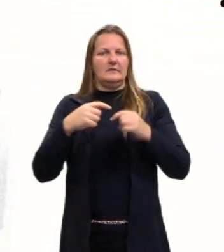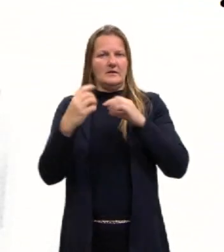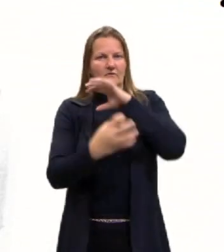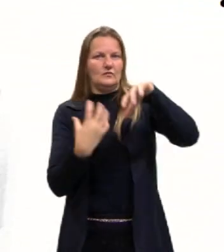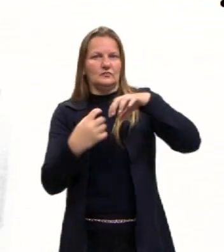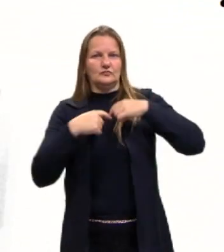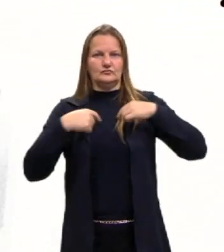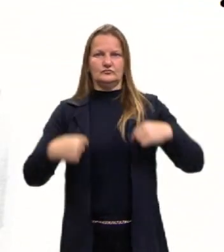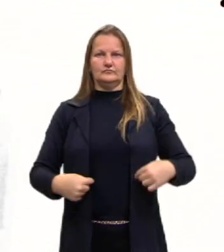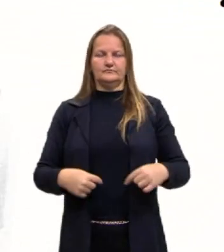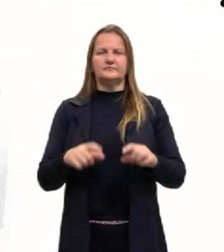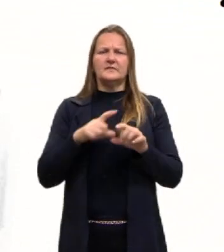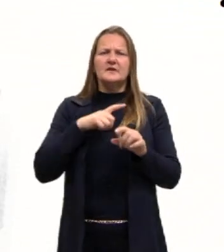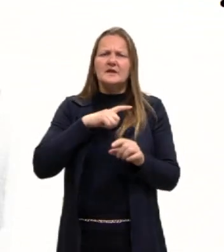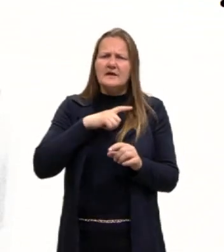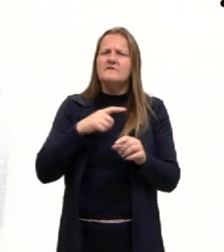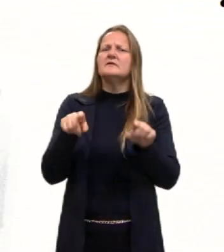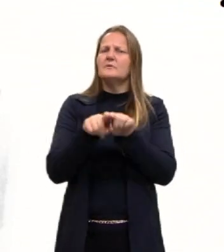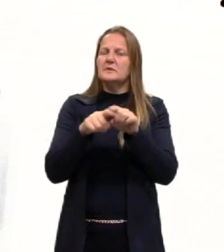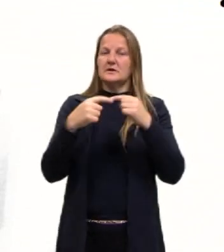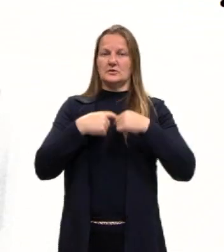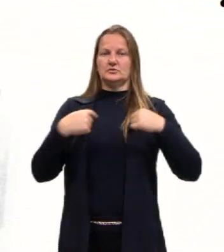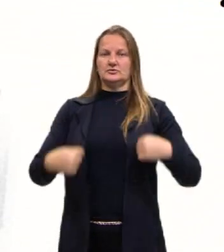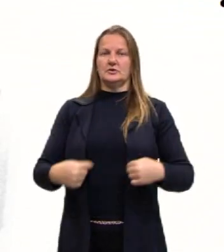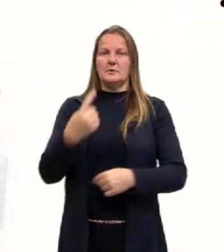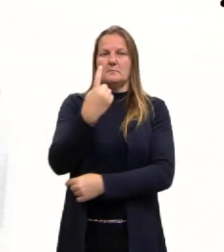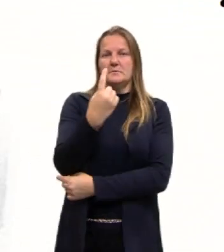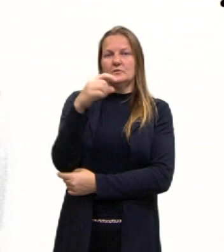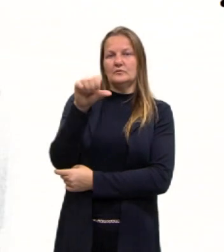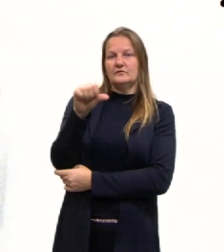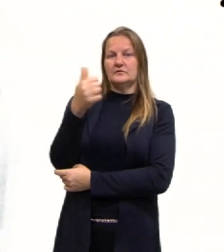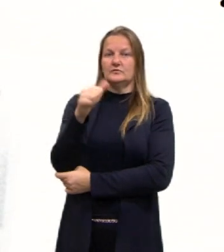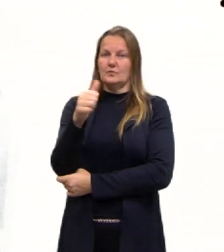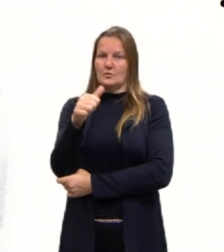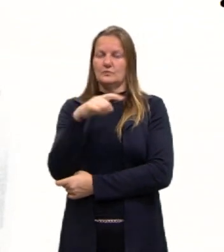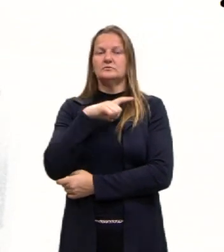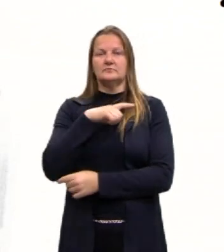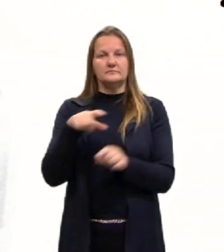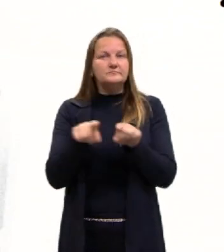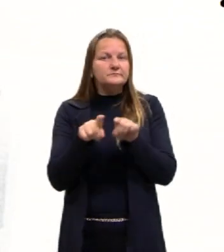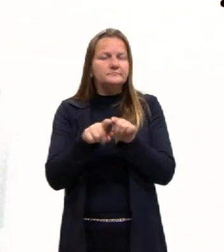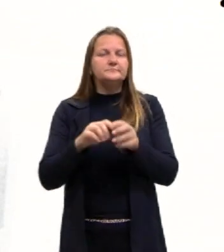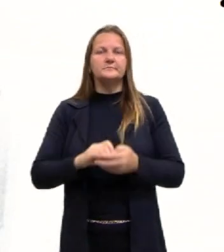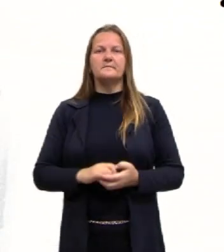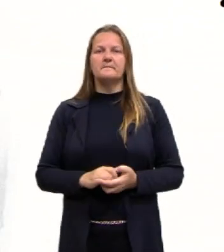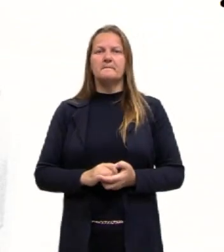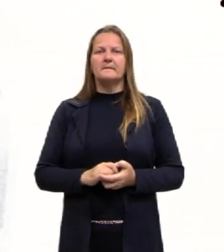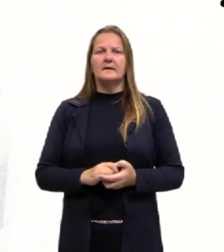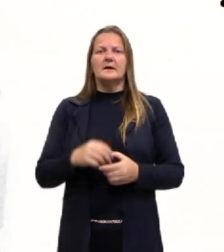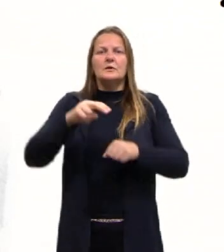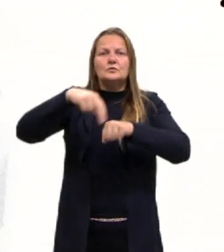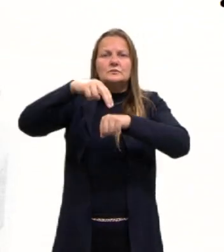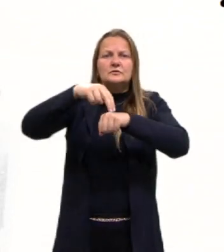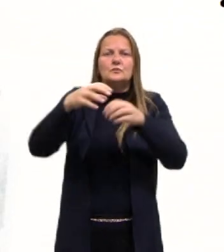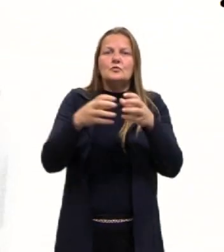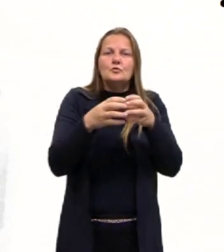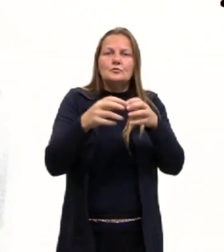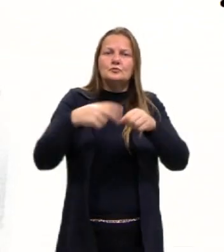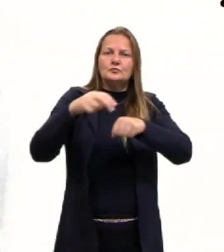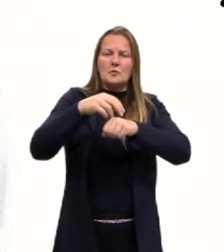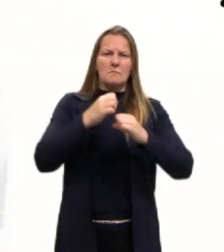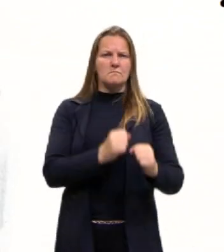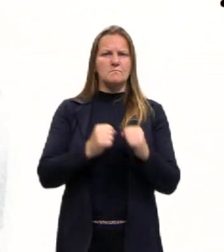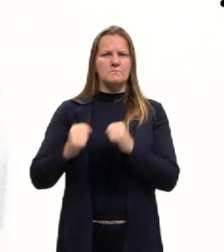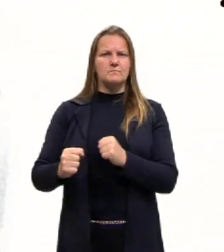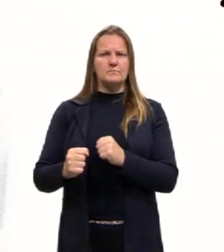mas foi uma revolução que aconteceu na China em 1911 em que os nacionalistas chegam ao poder